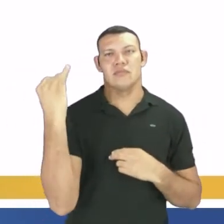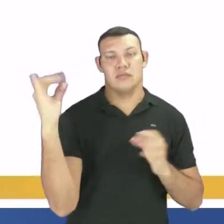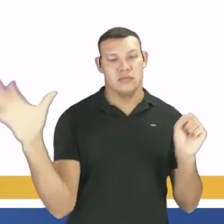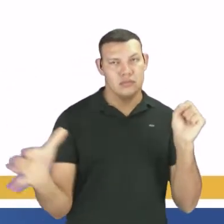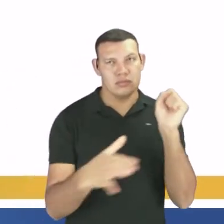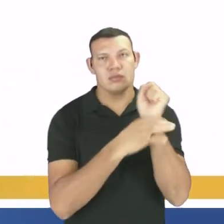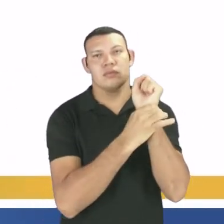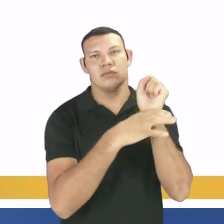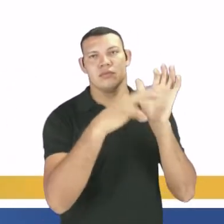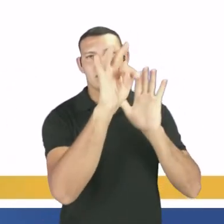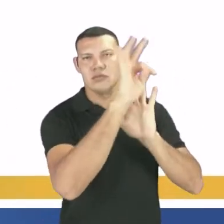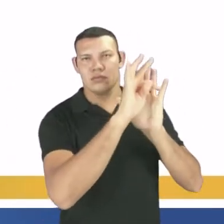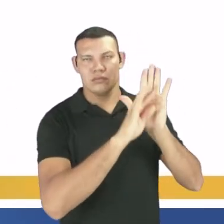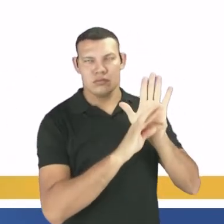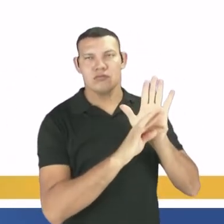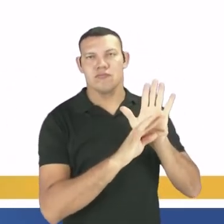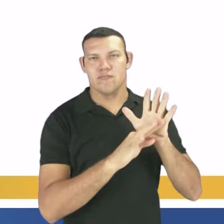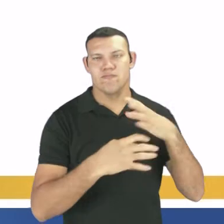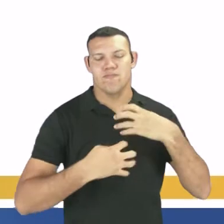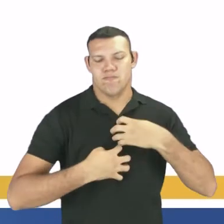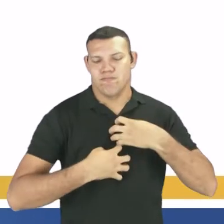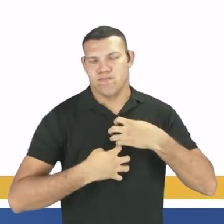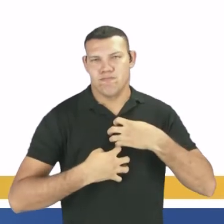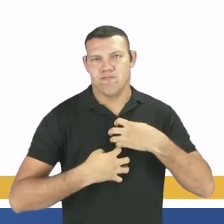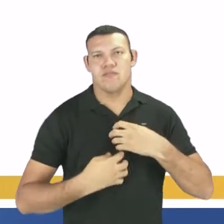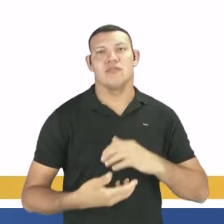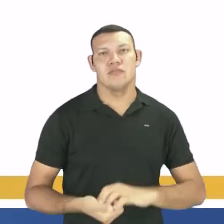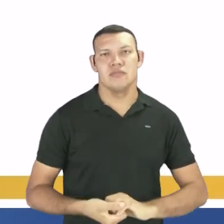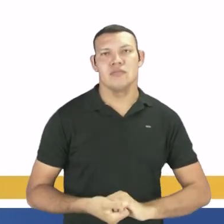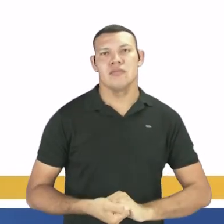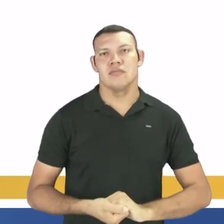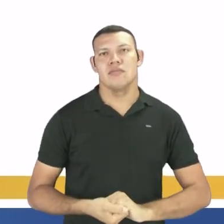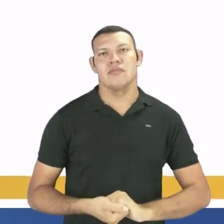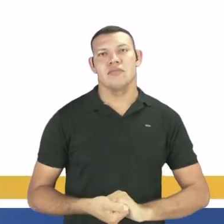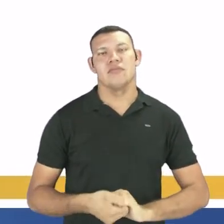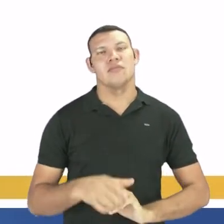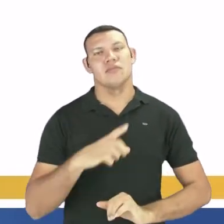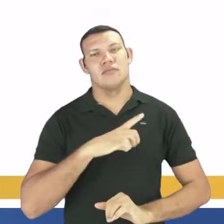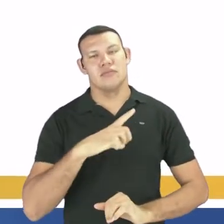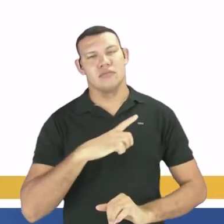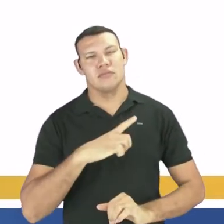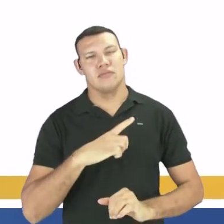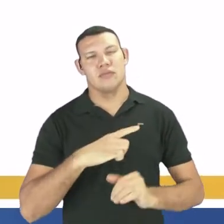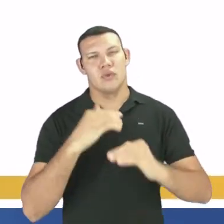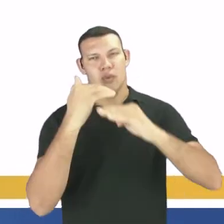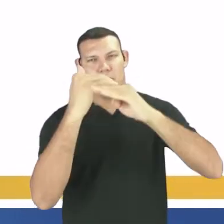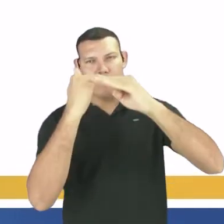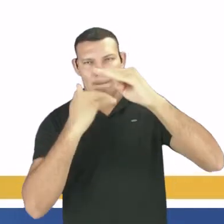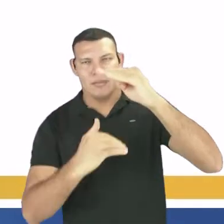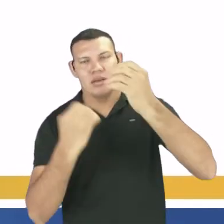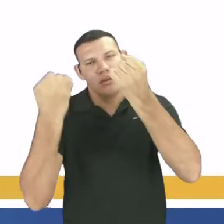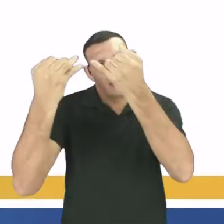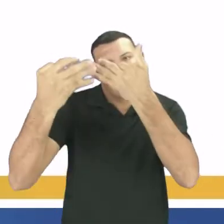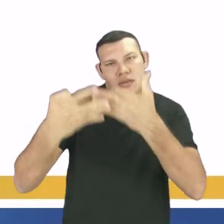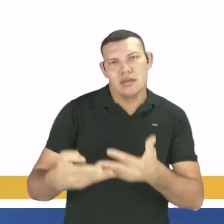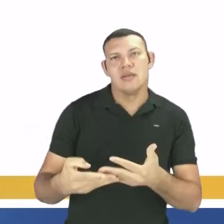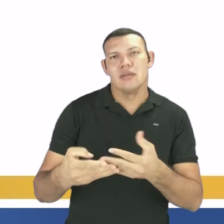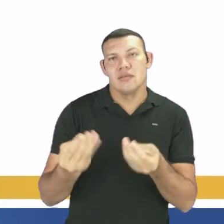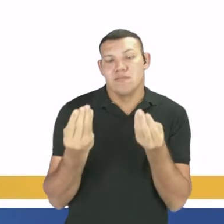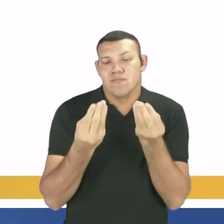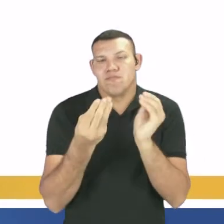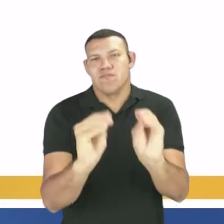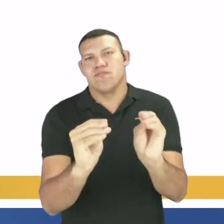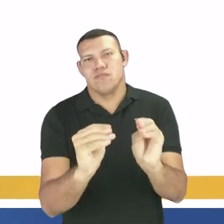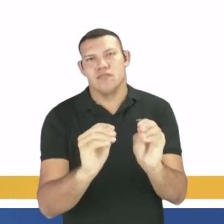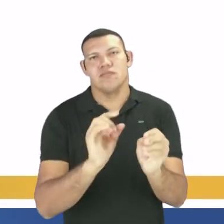garantir ao texto sua unidade de sentido. Abaixo, segue uma breve explicação do que deve conter